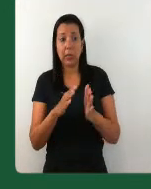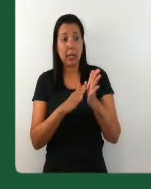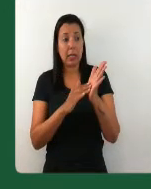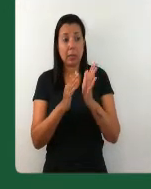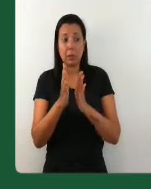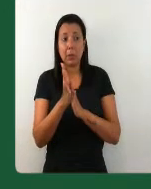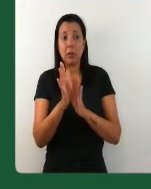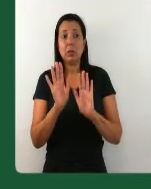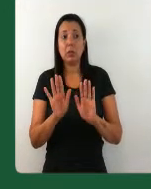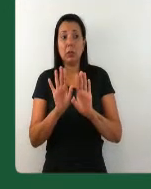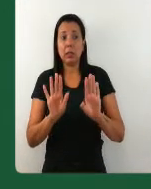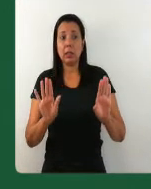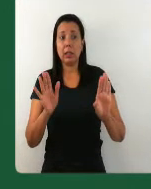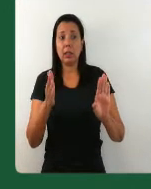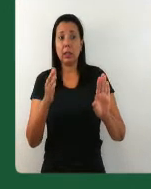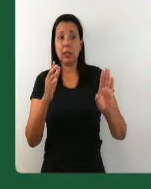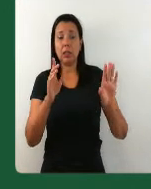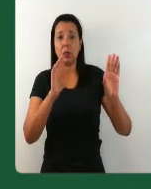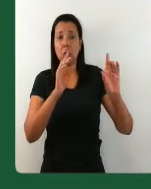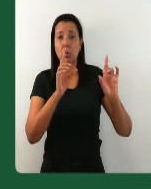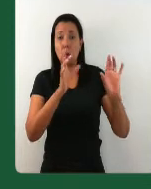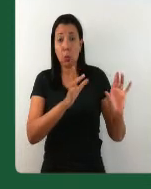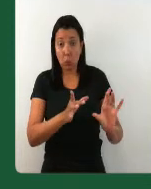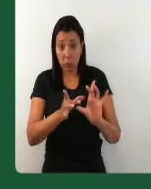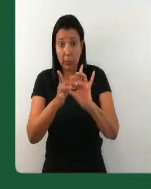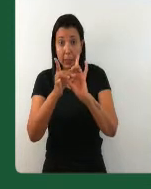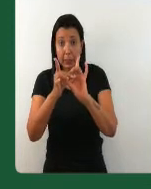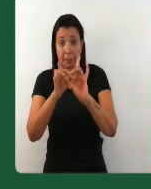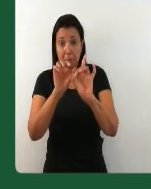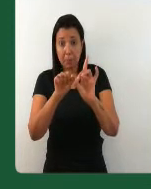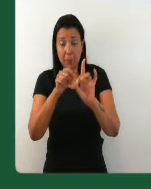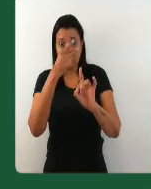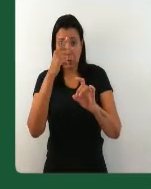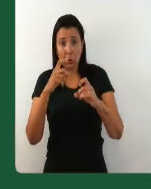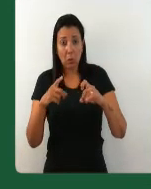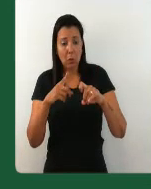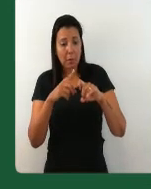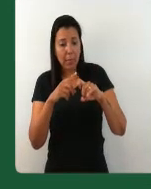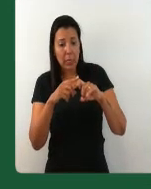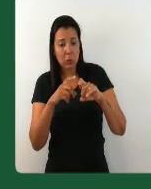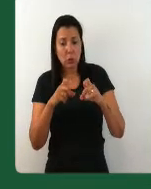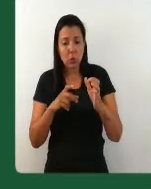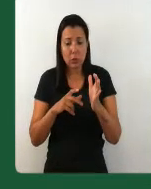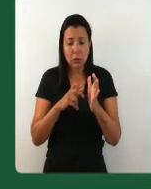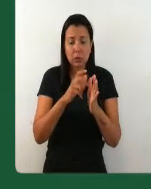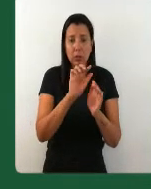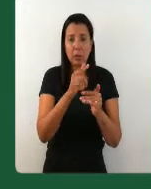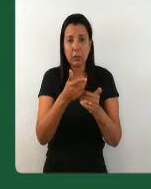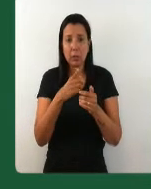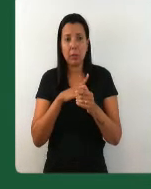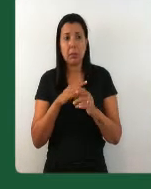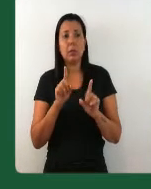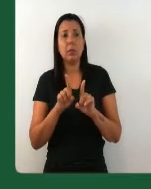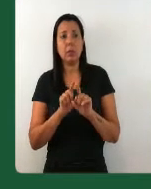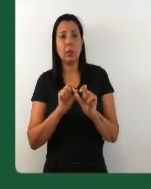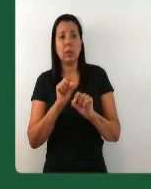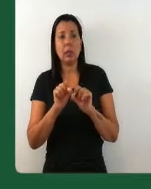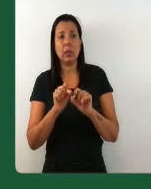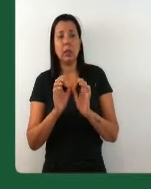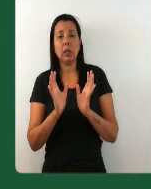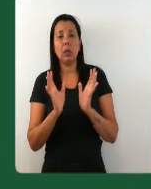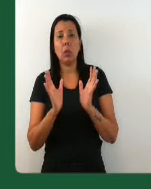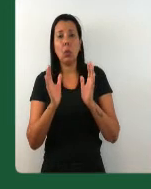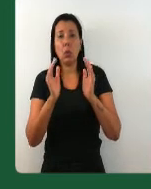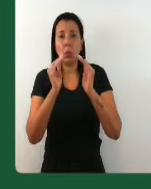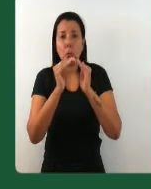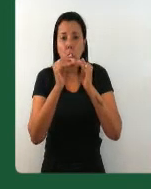duas mãos tentando unir, do cirurgião, né, tentando unir esse rosto, que é um